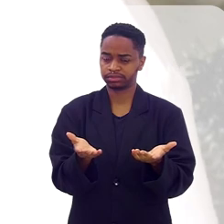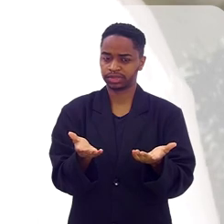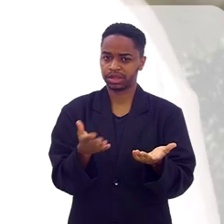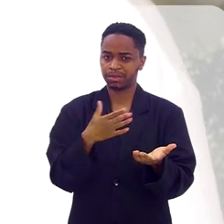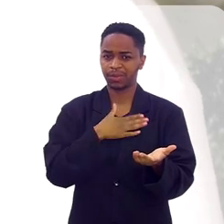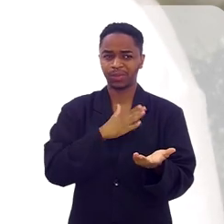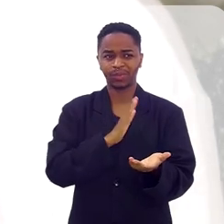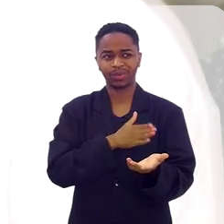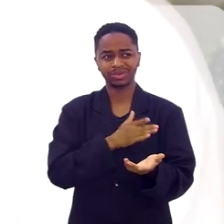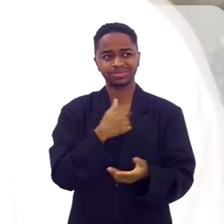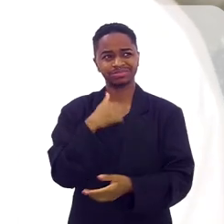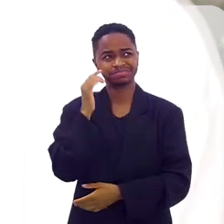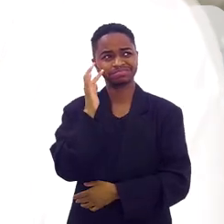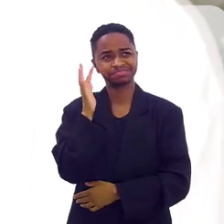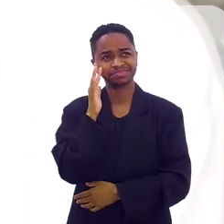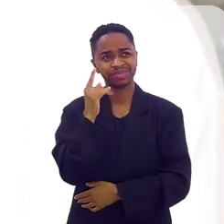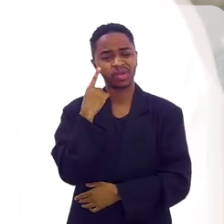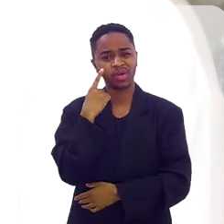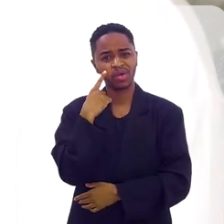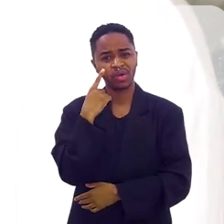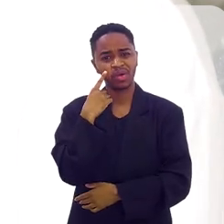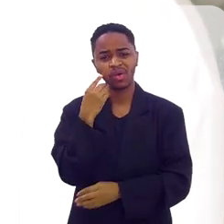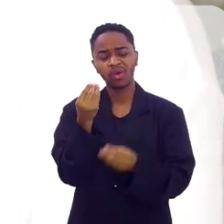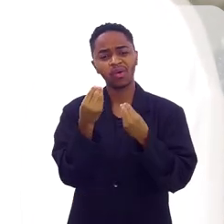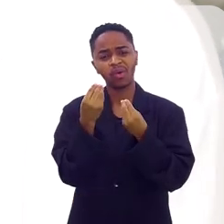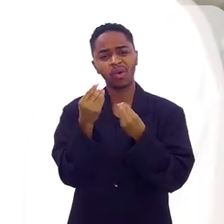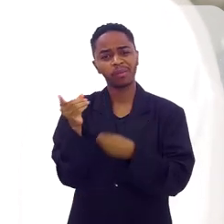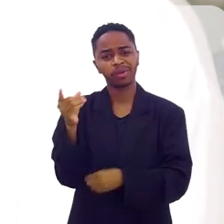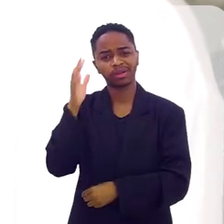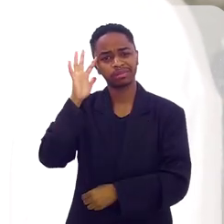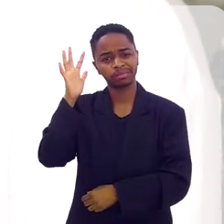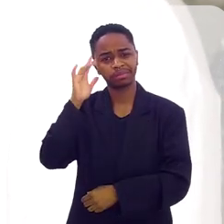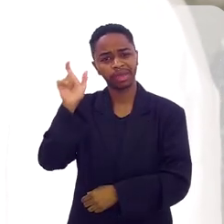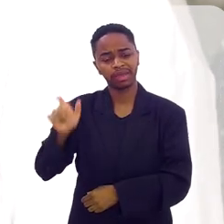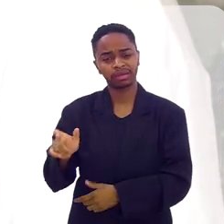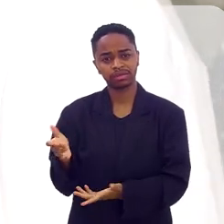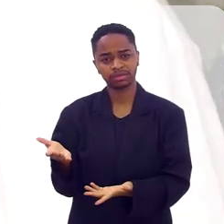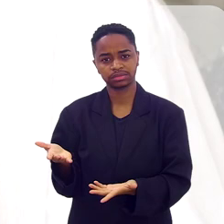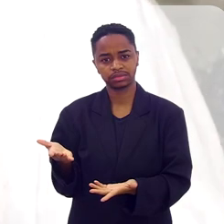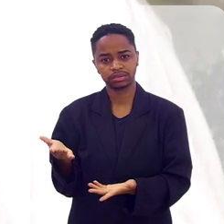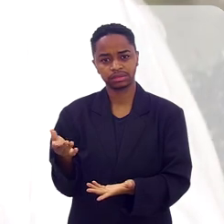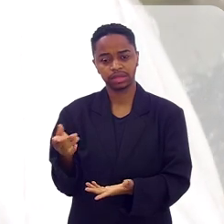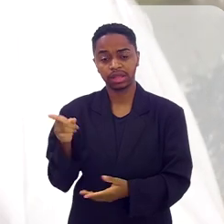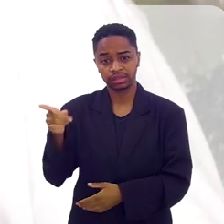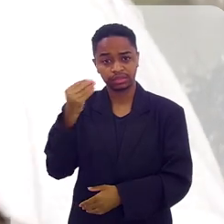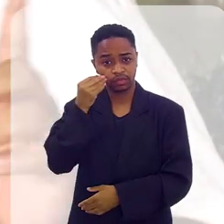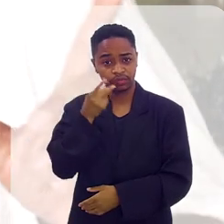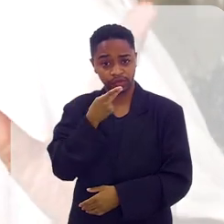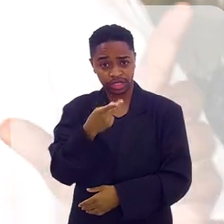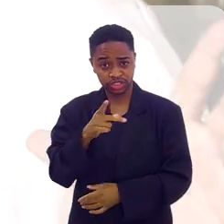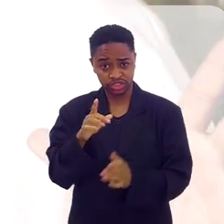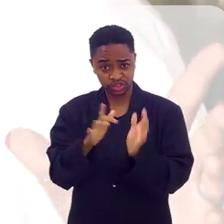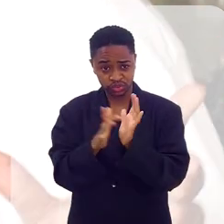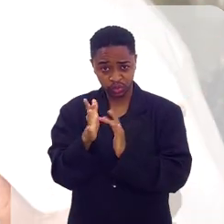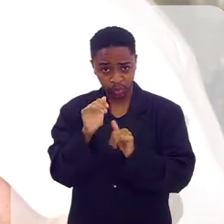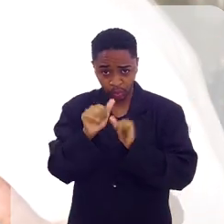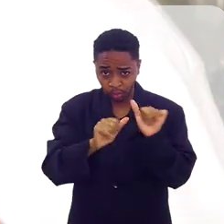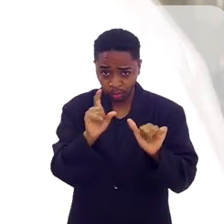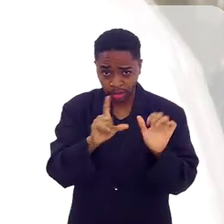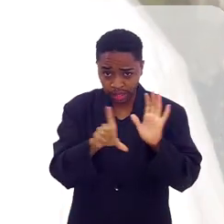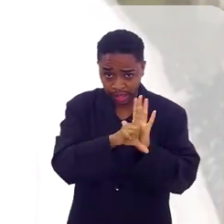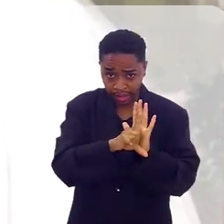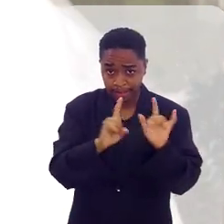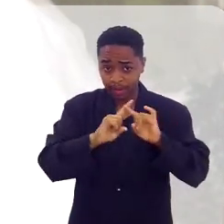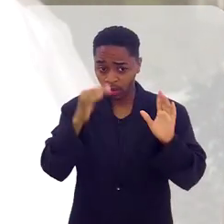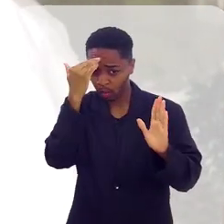no meu coração. Eu falei assim, olha onde o cara quer chegar. Ele quer dizer que Jesus não veio mudar a lei,